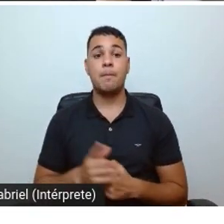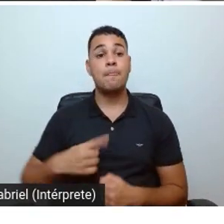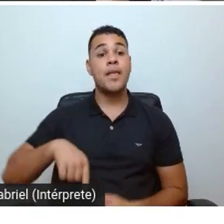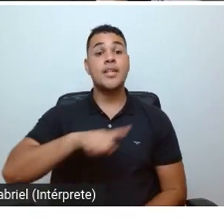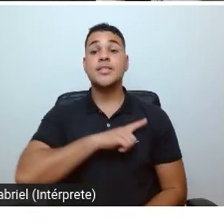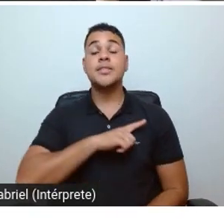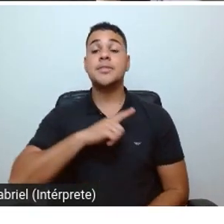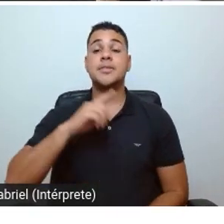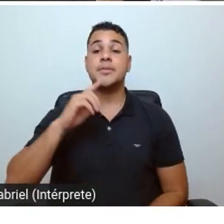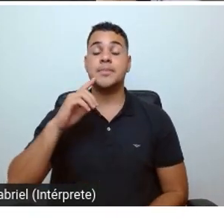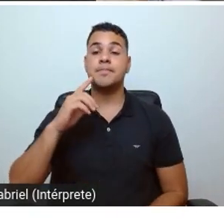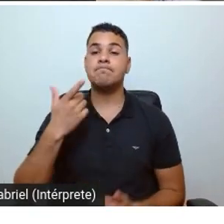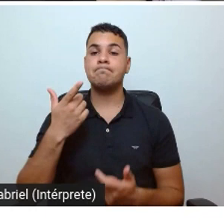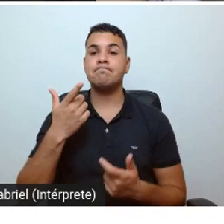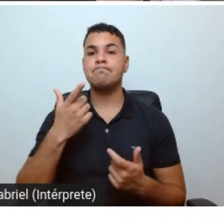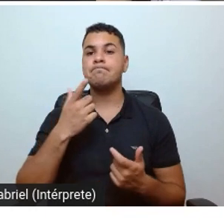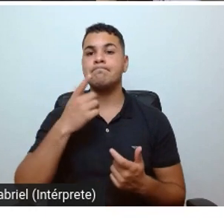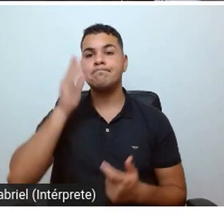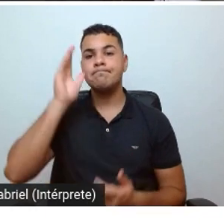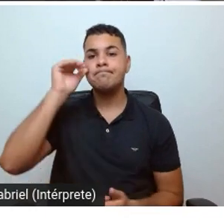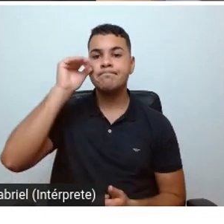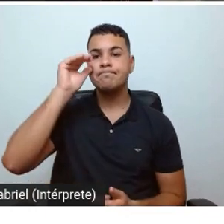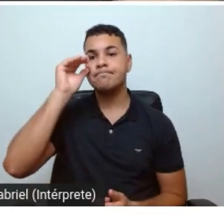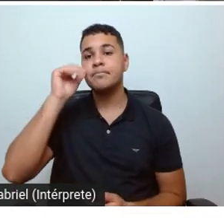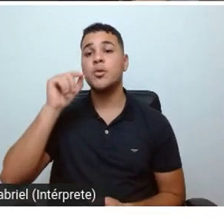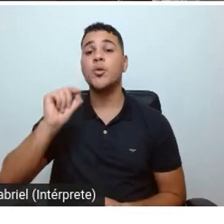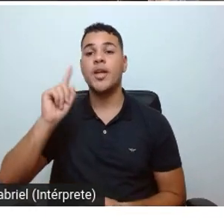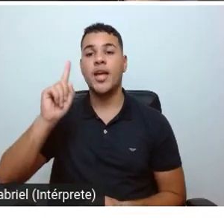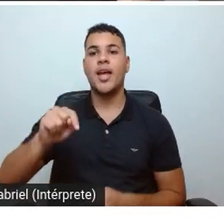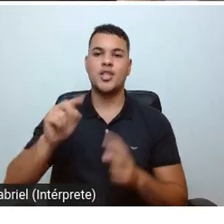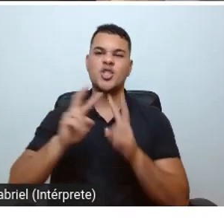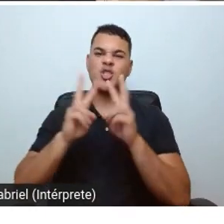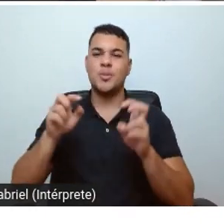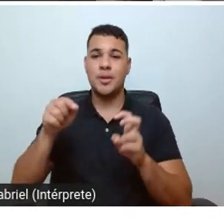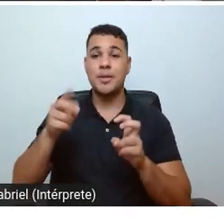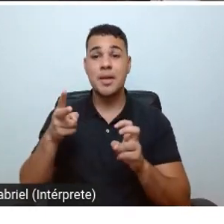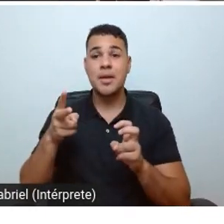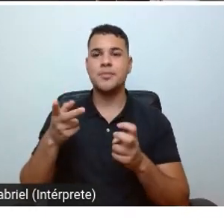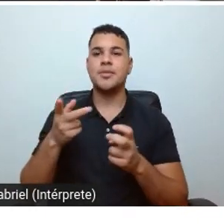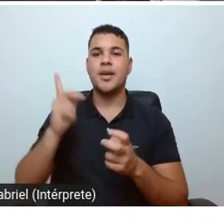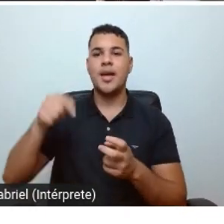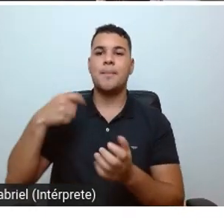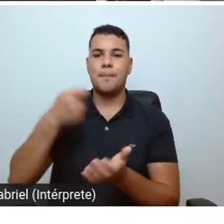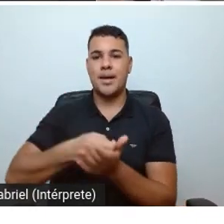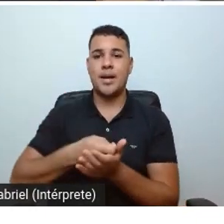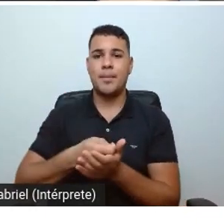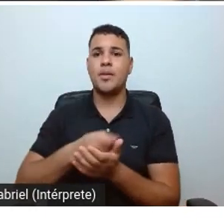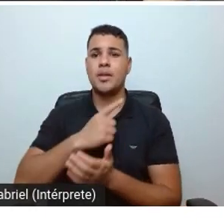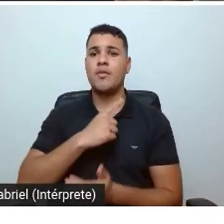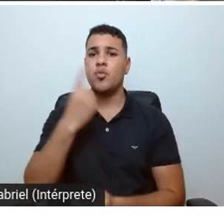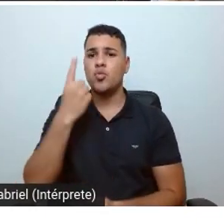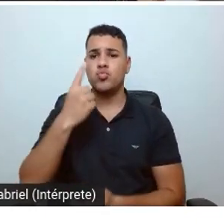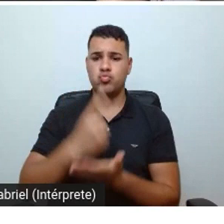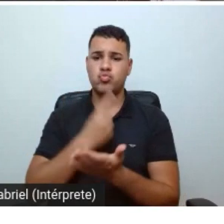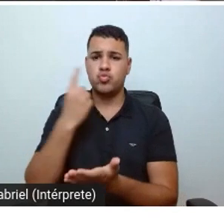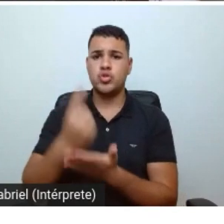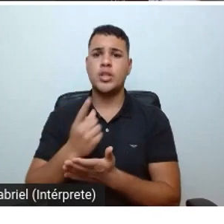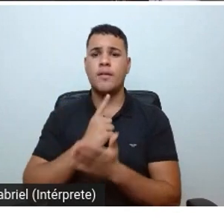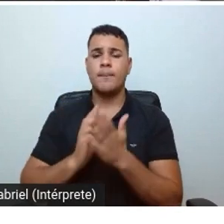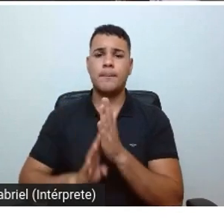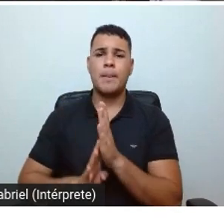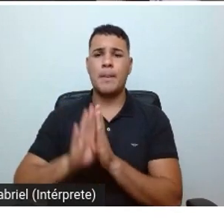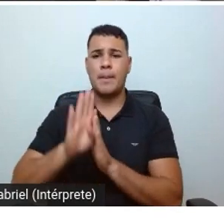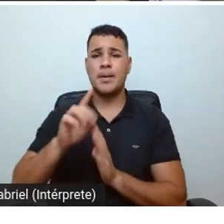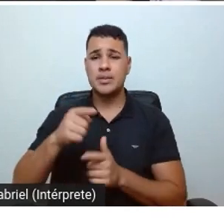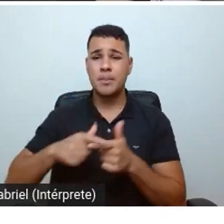observamos a intenção, problema de pagamento, também aumentar drasticamente em um dia. E aí nós fomos, né, até